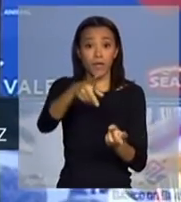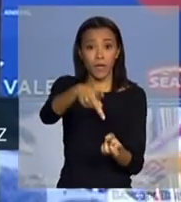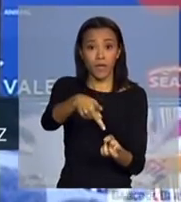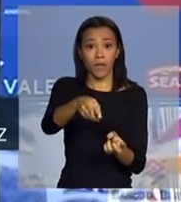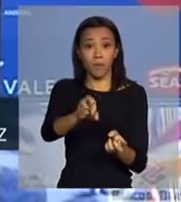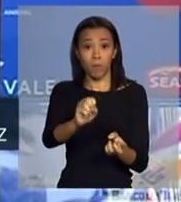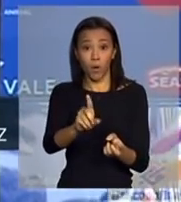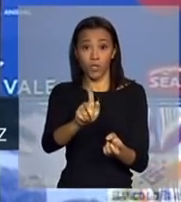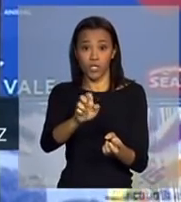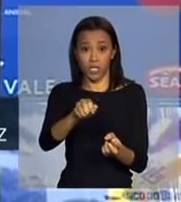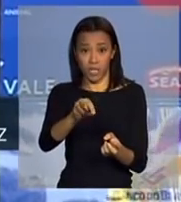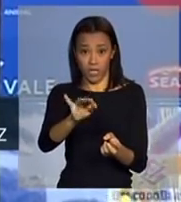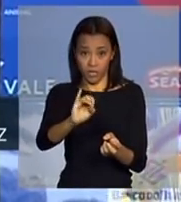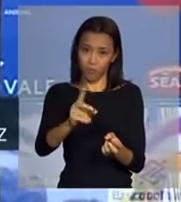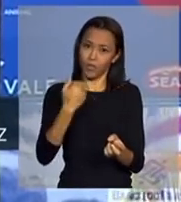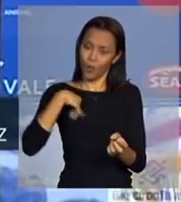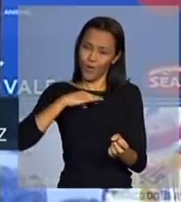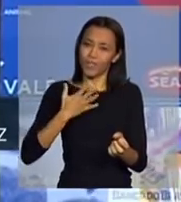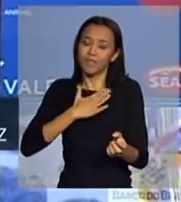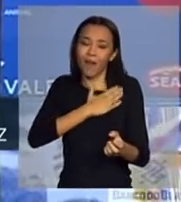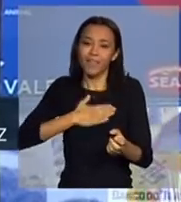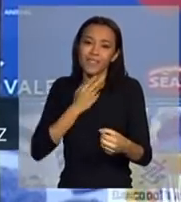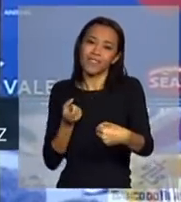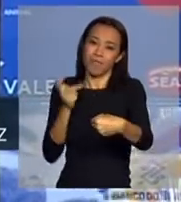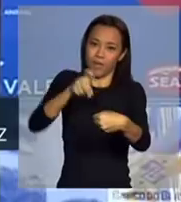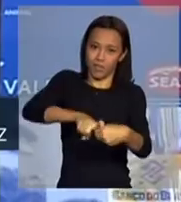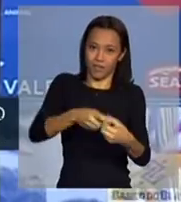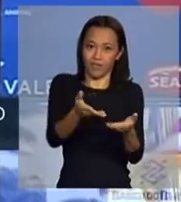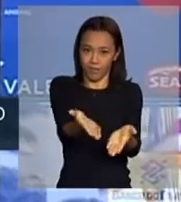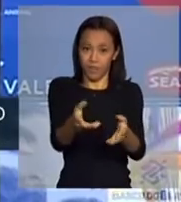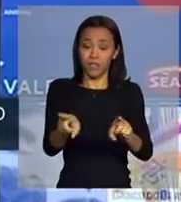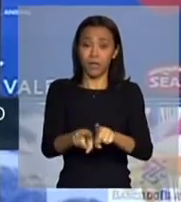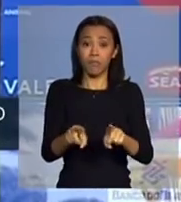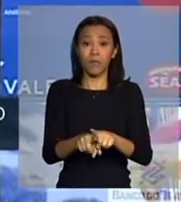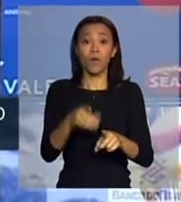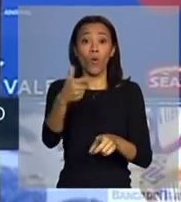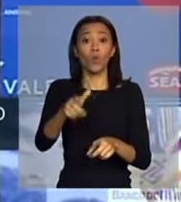de ser parceiros. Agradecemos a